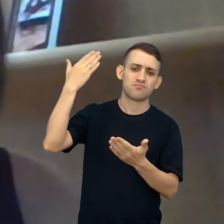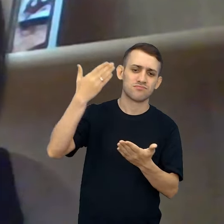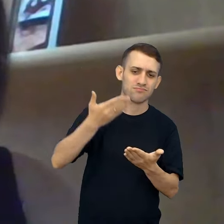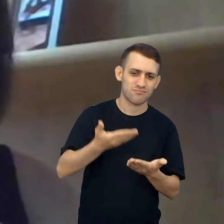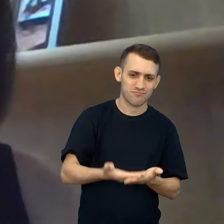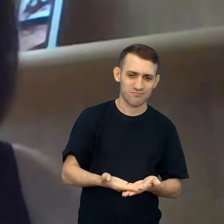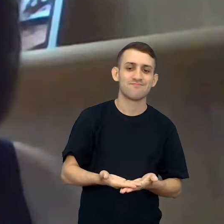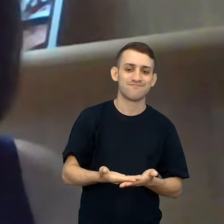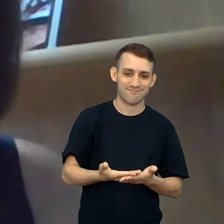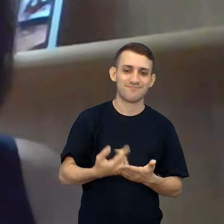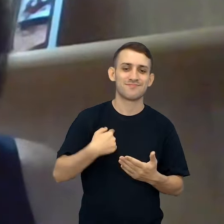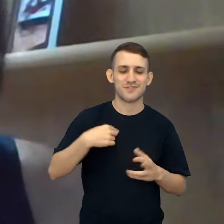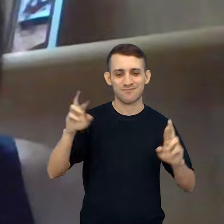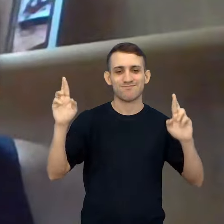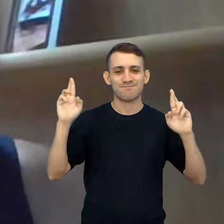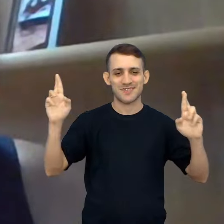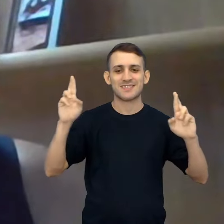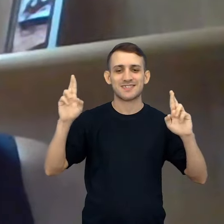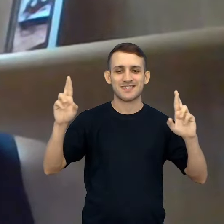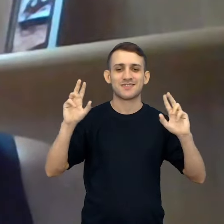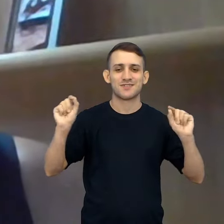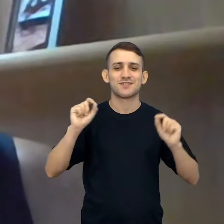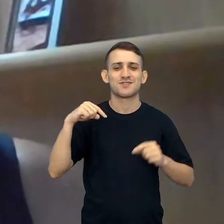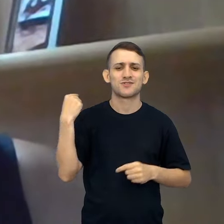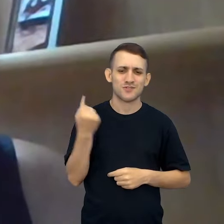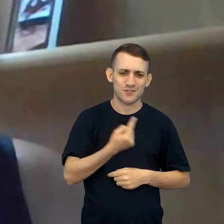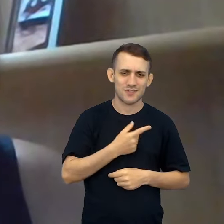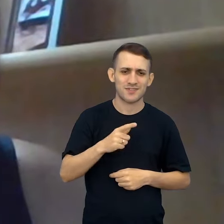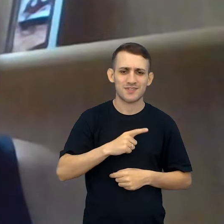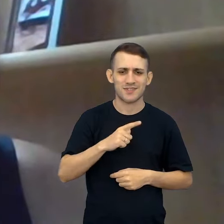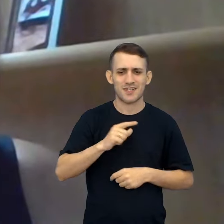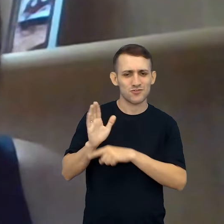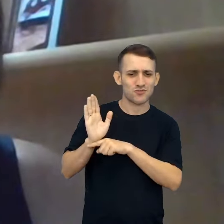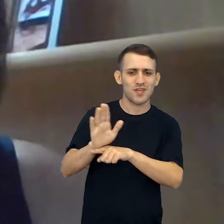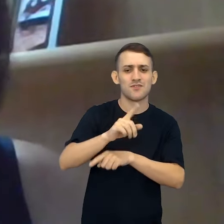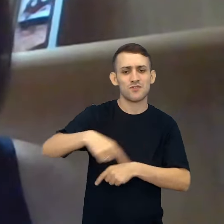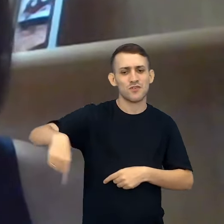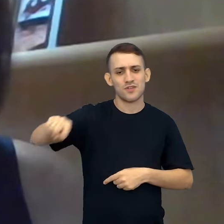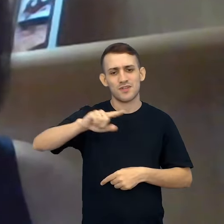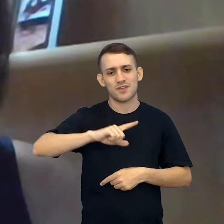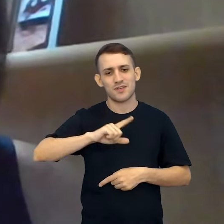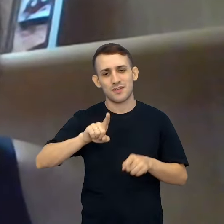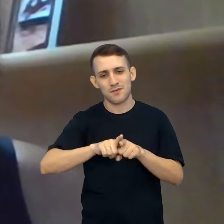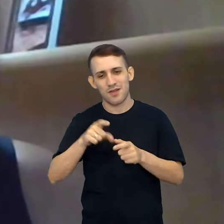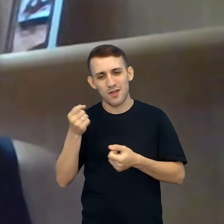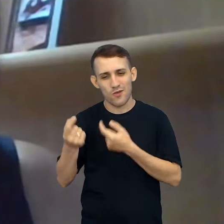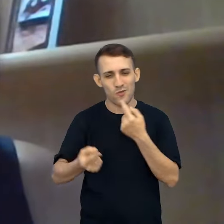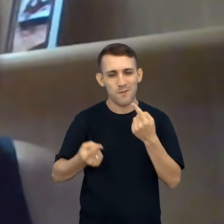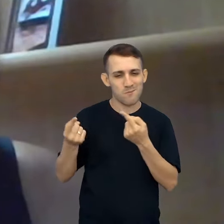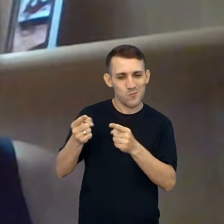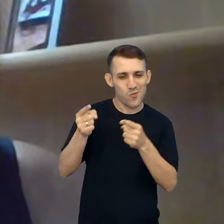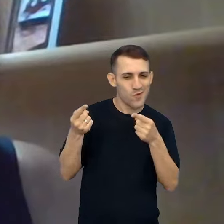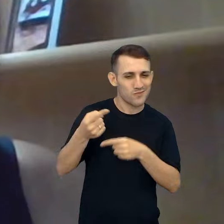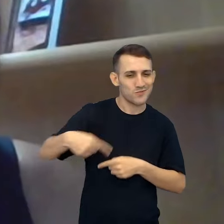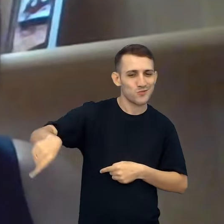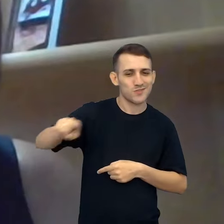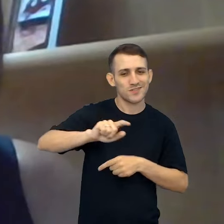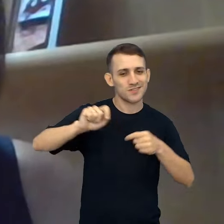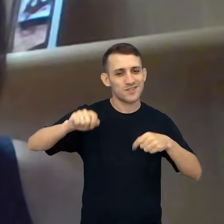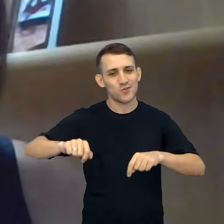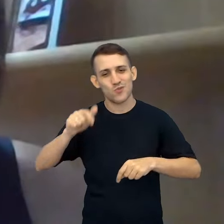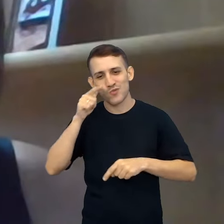2022. Esperamos aqui termos trazido um pouco de luz e aí algumas provocações para que vocês transformem essas